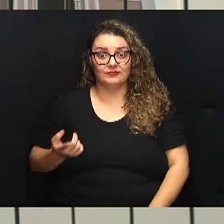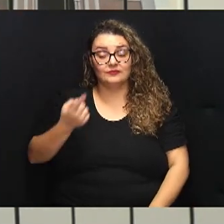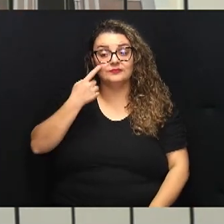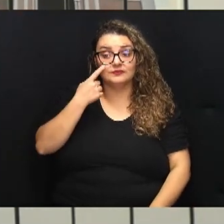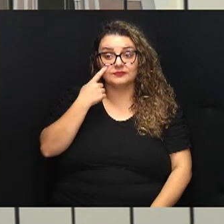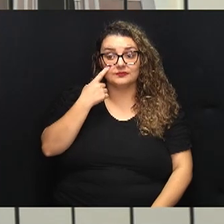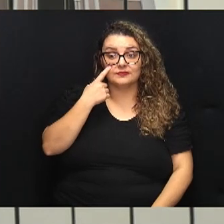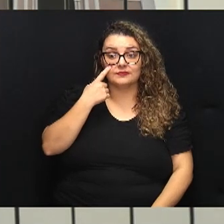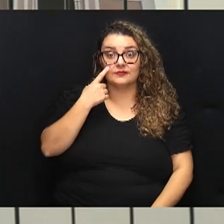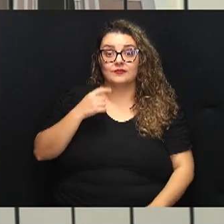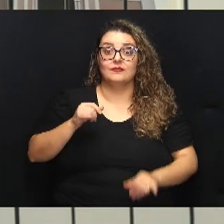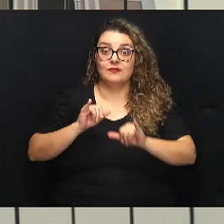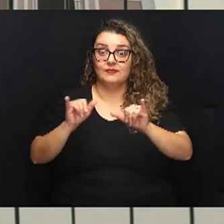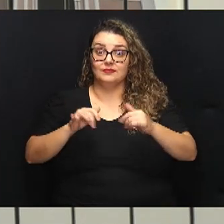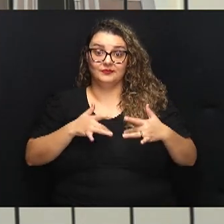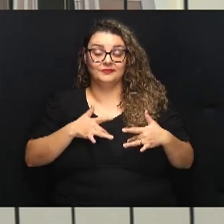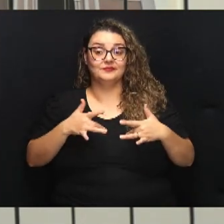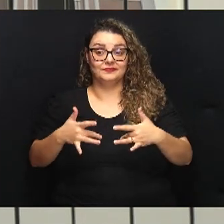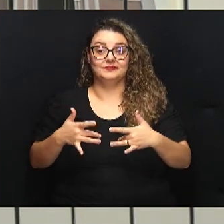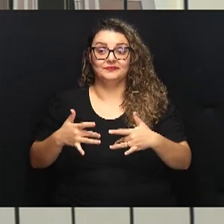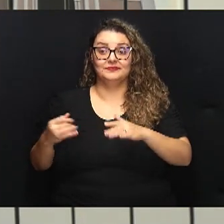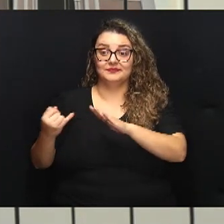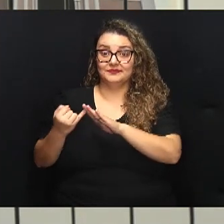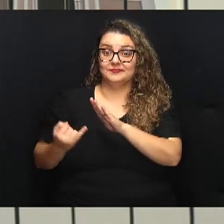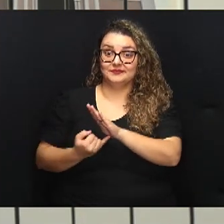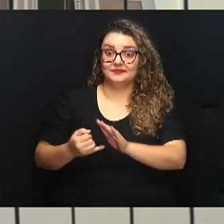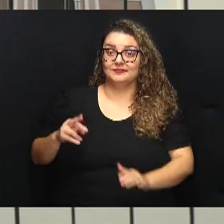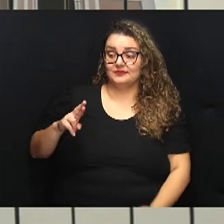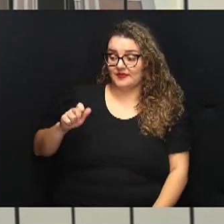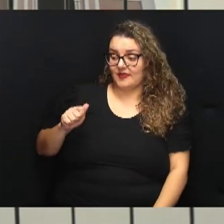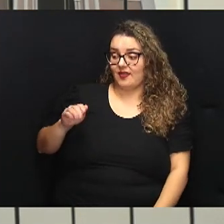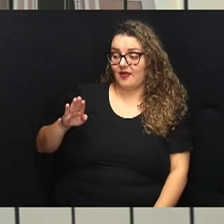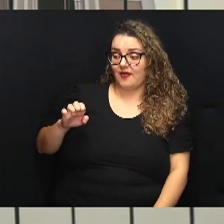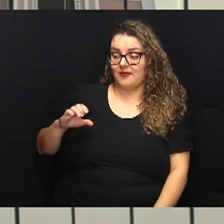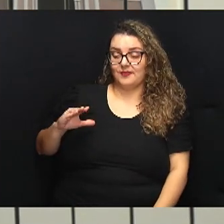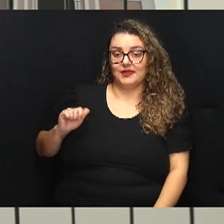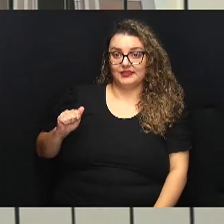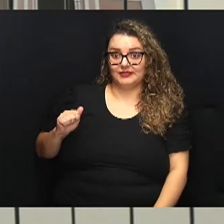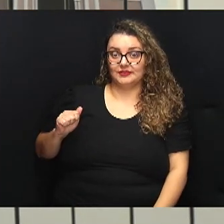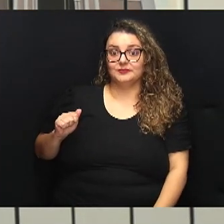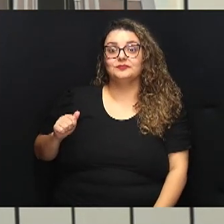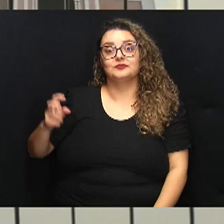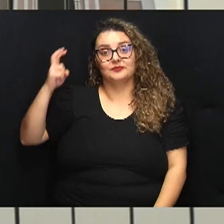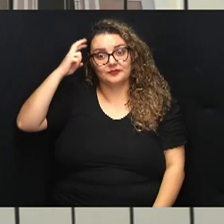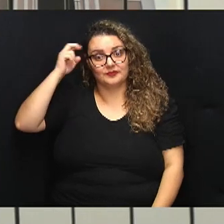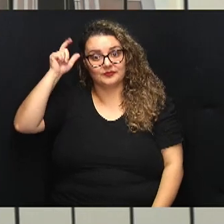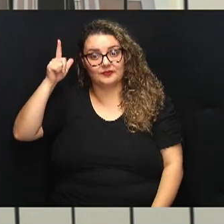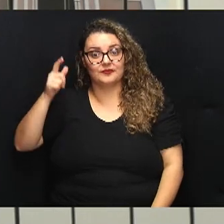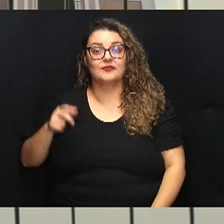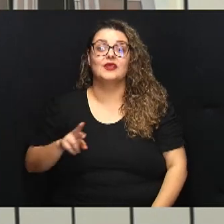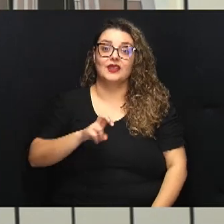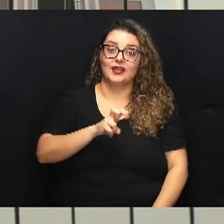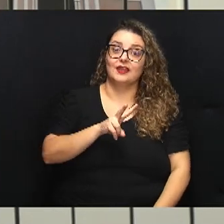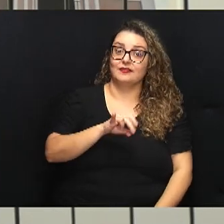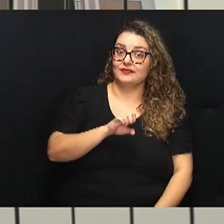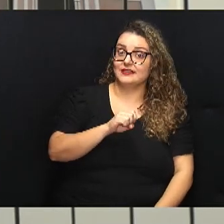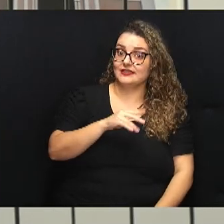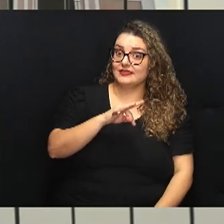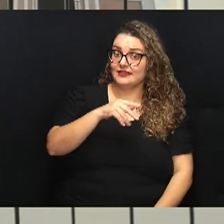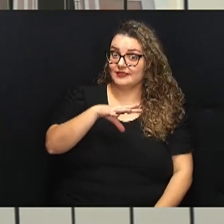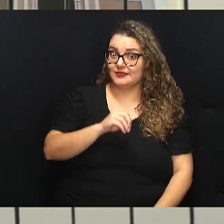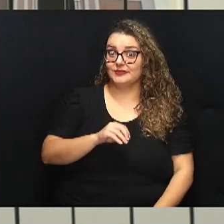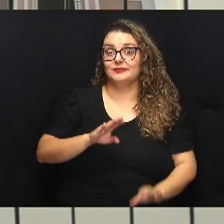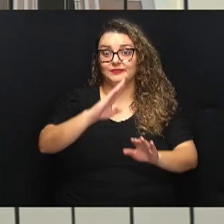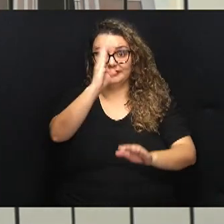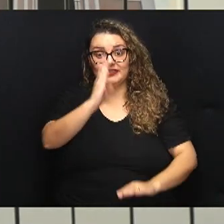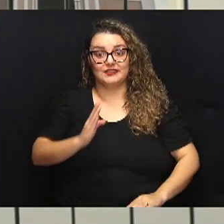só, campanha solidária do Instituto Rabeca Cultural e projeto Revisitando o Brasil ajudam famílias